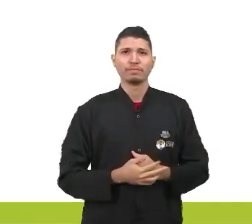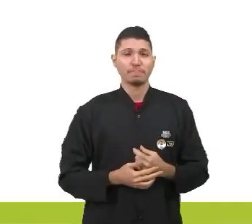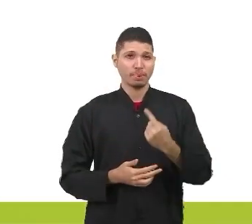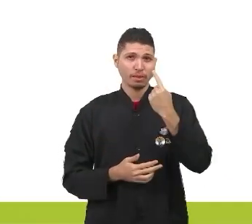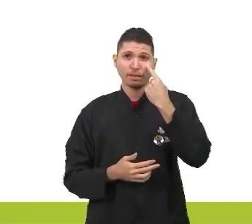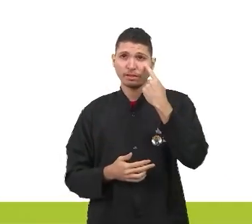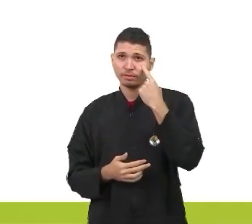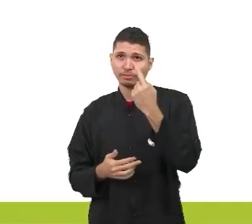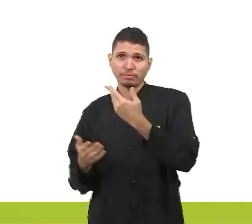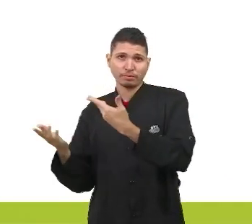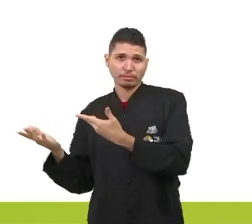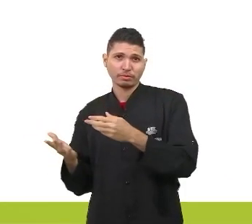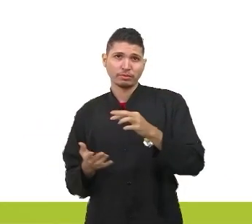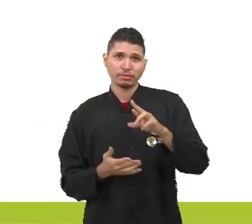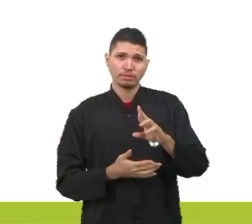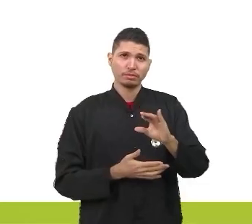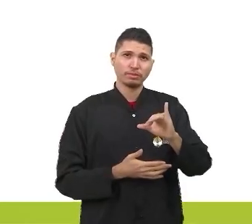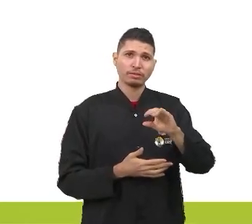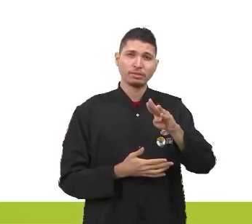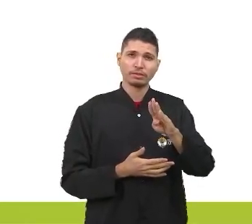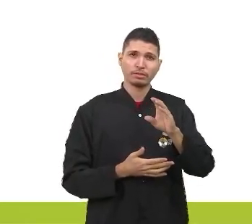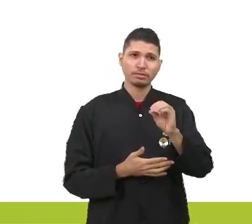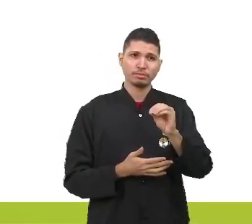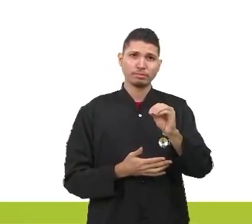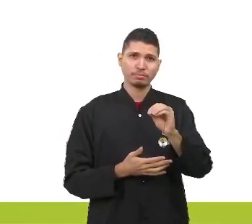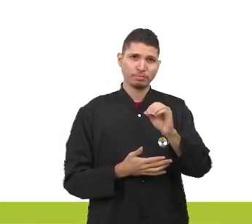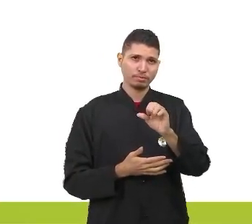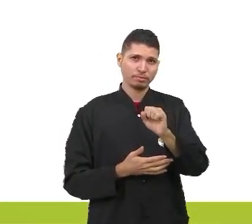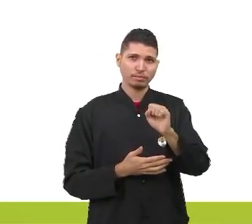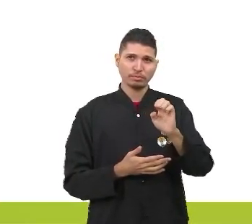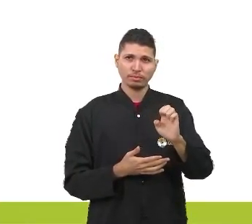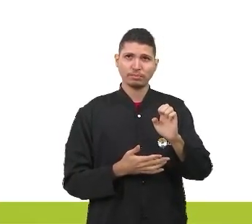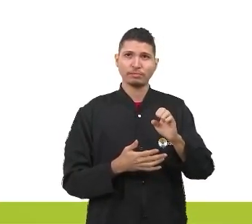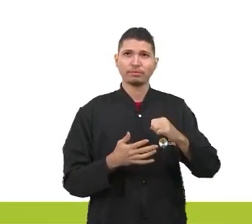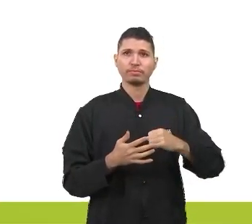a ribose tem 1,